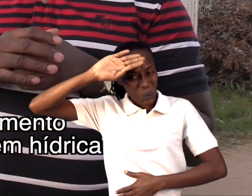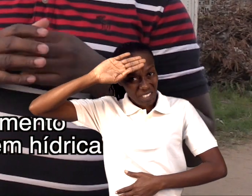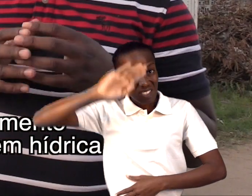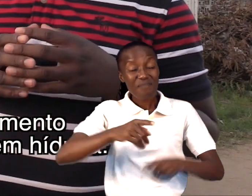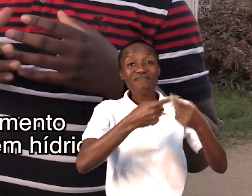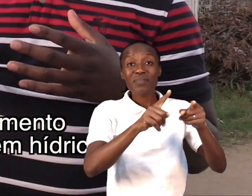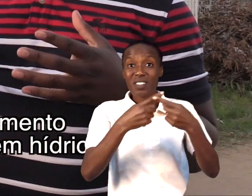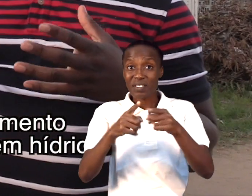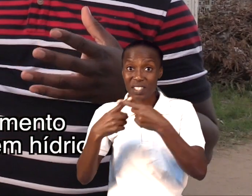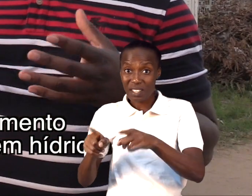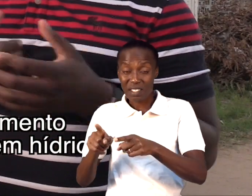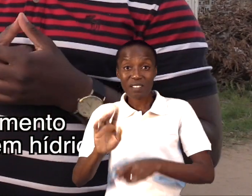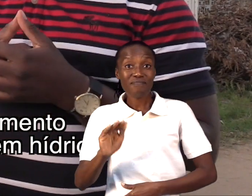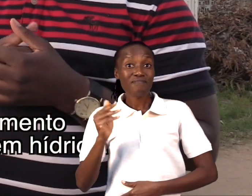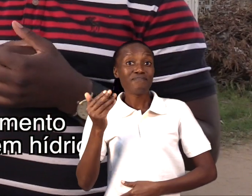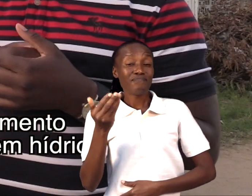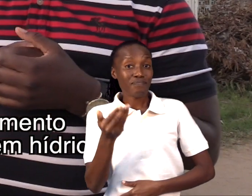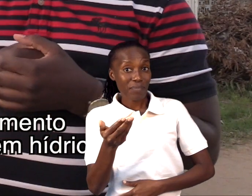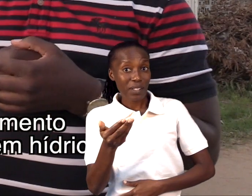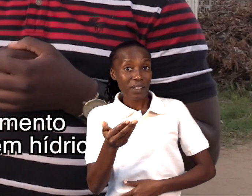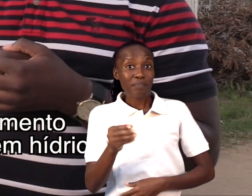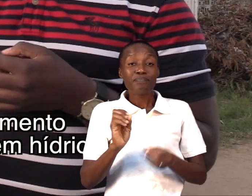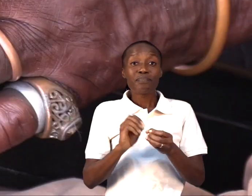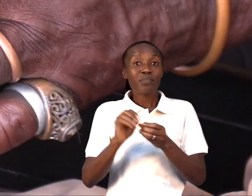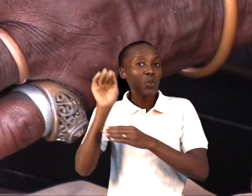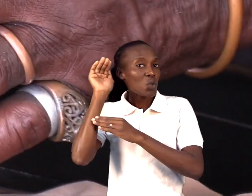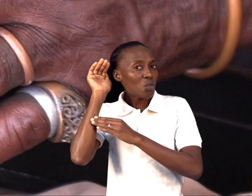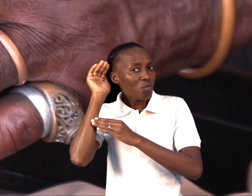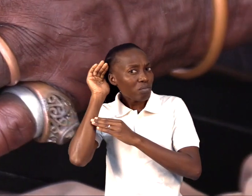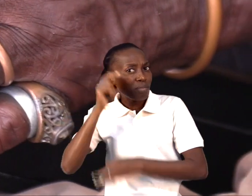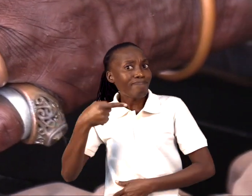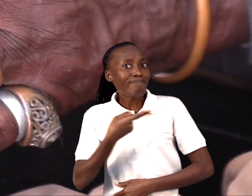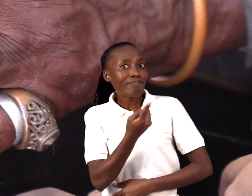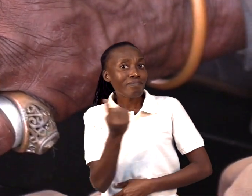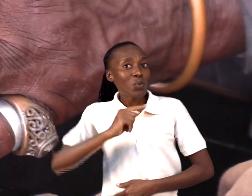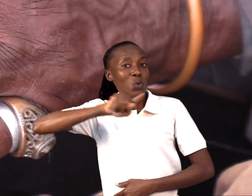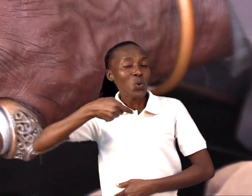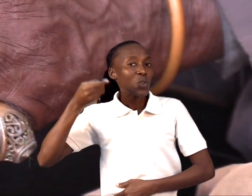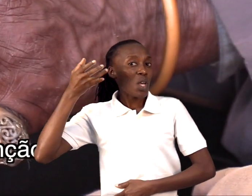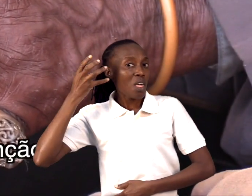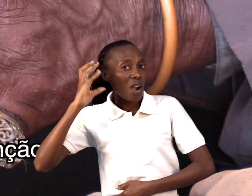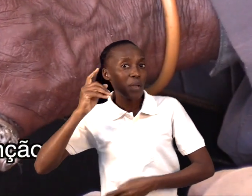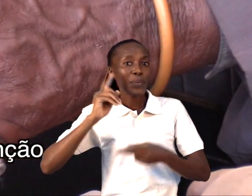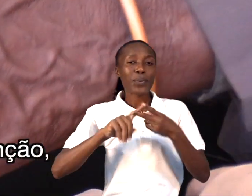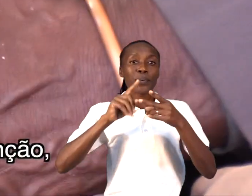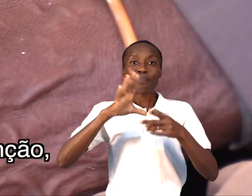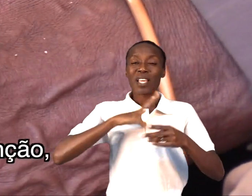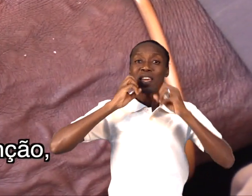de origem, doenças de origem hídrica. A visibilidade da venda está muito mal.